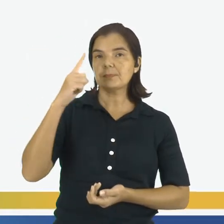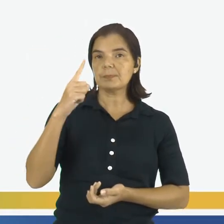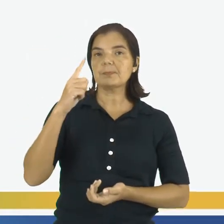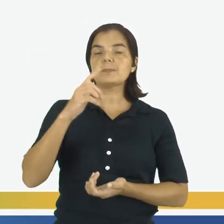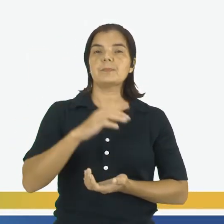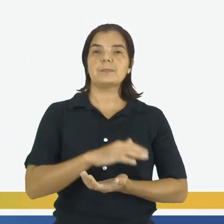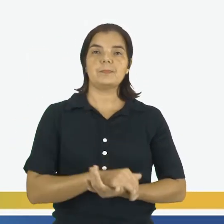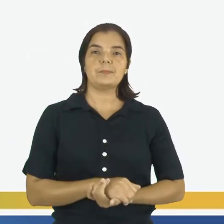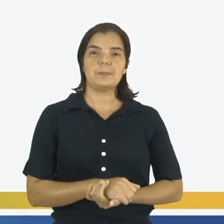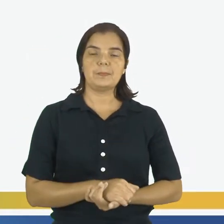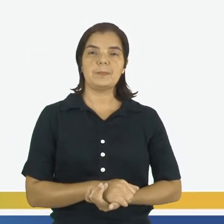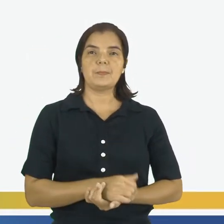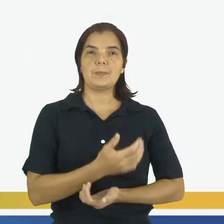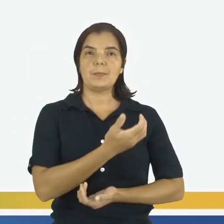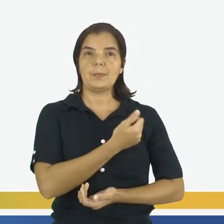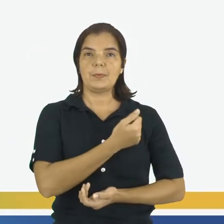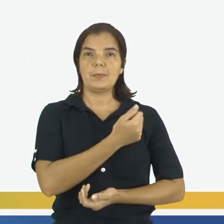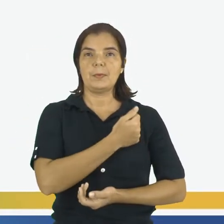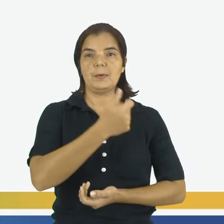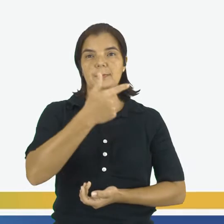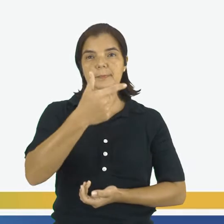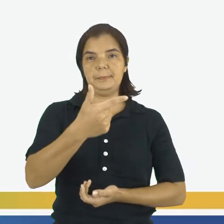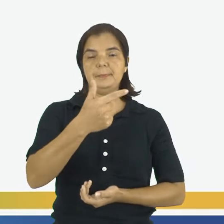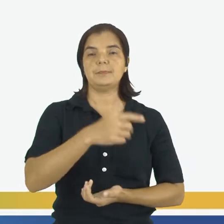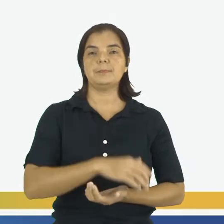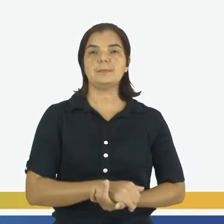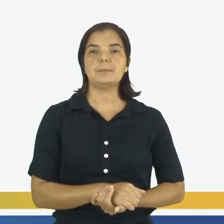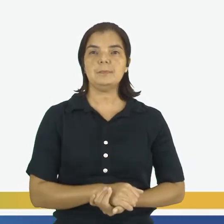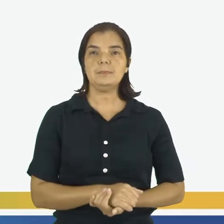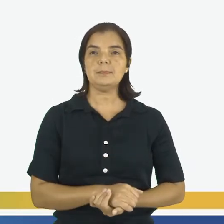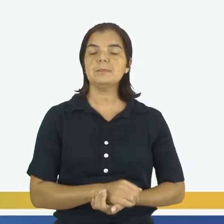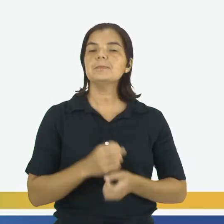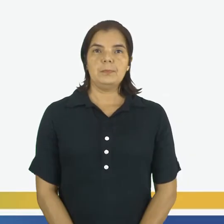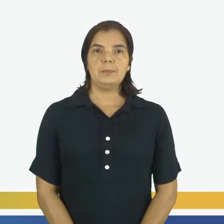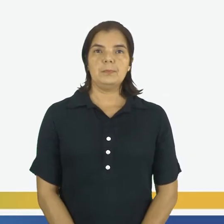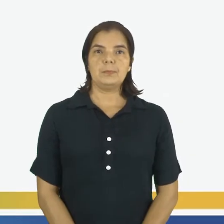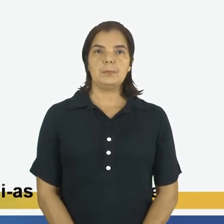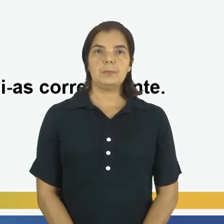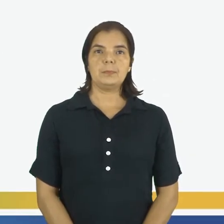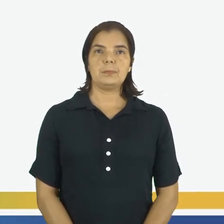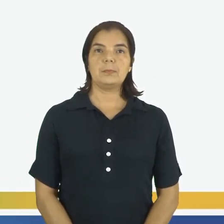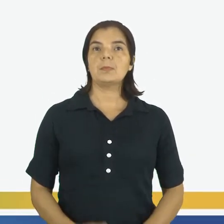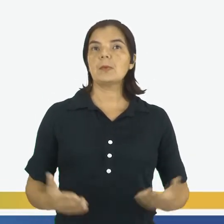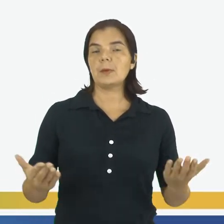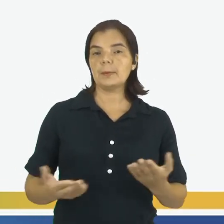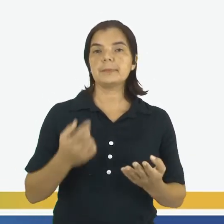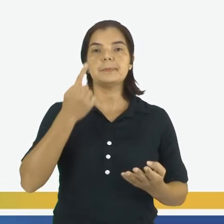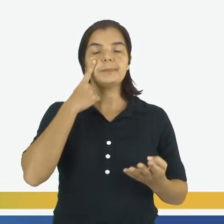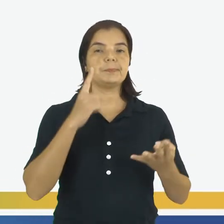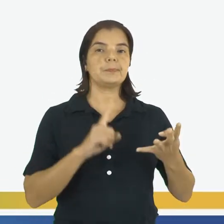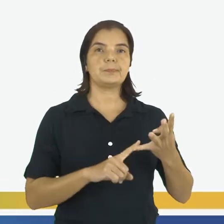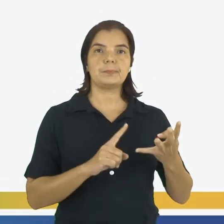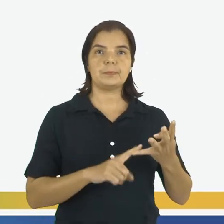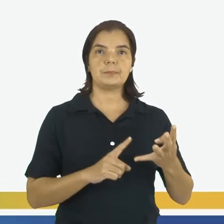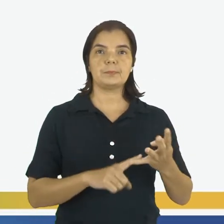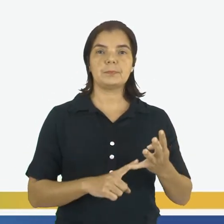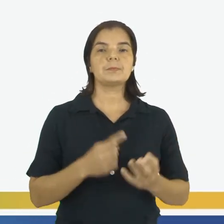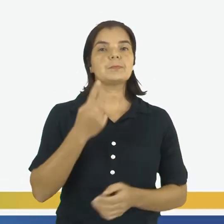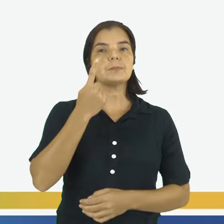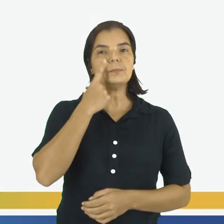aí a energia solar. Muito bem. Agora vamos para a questão número